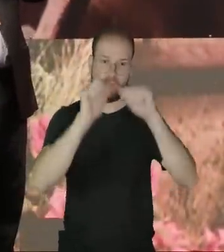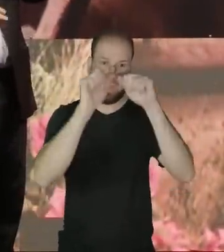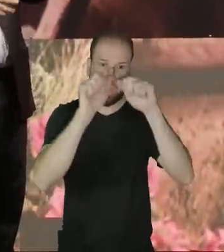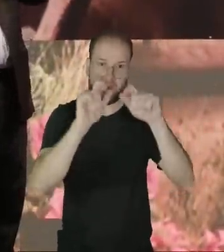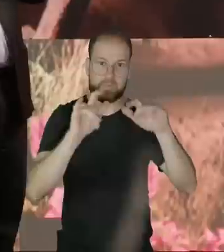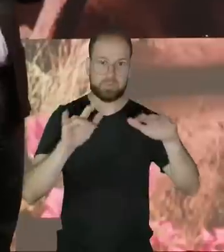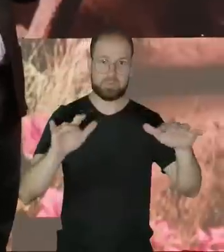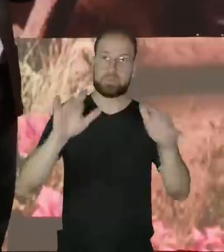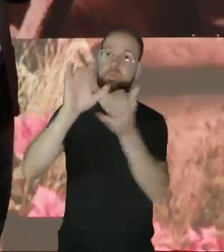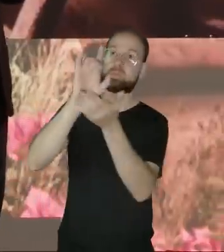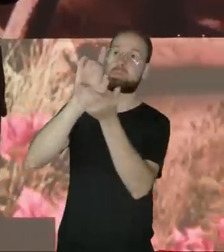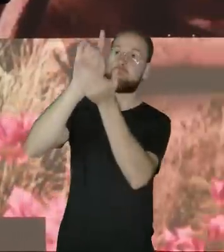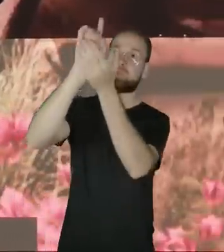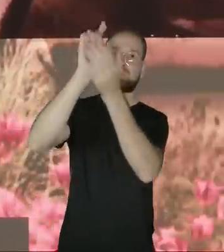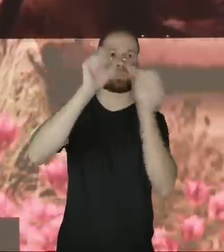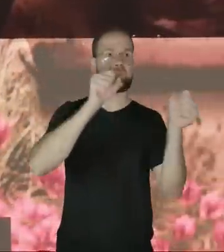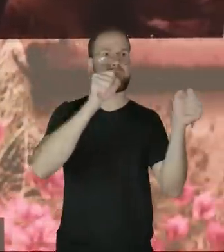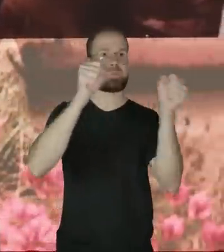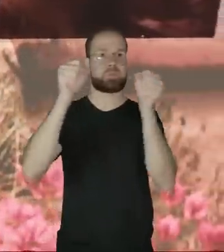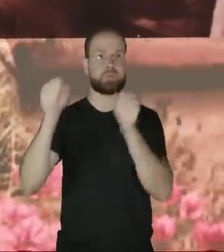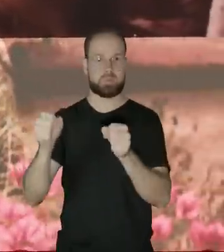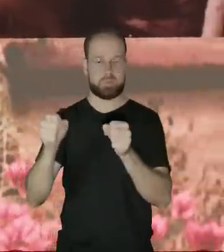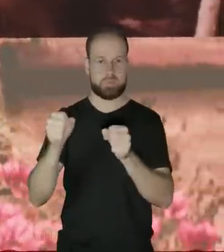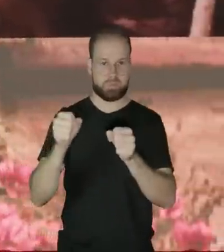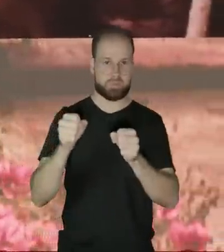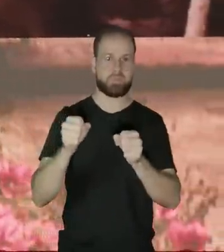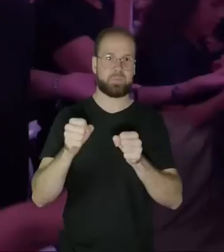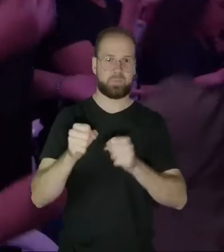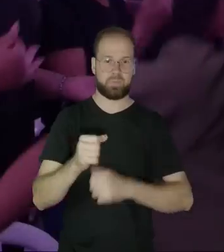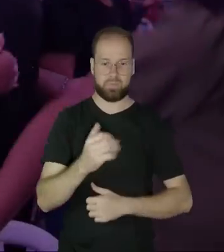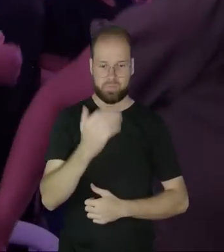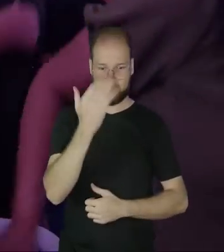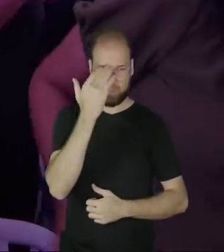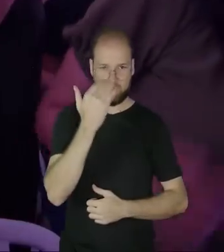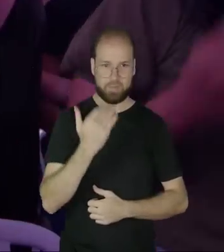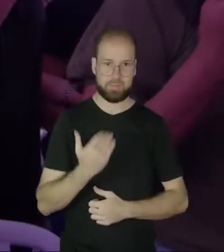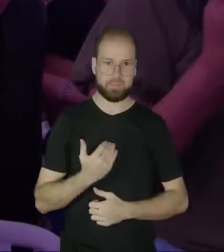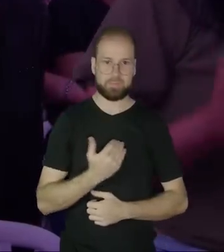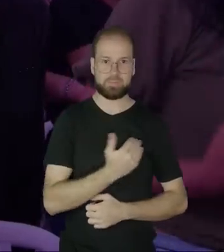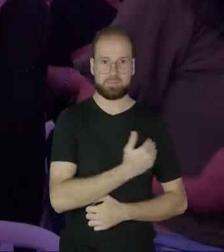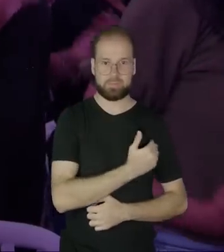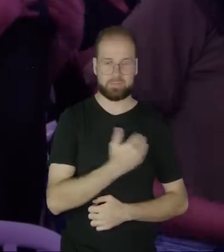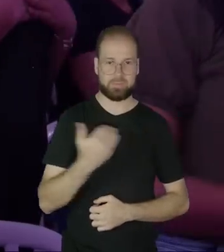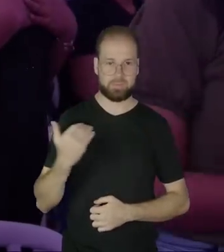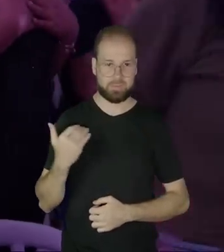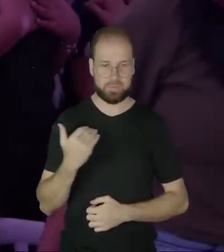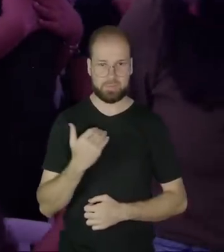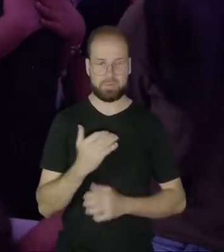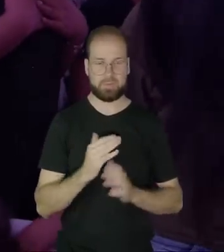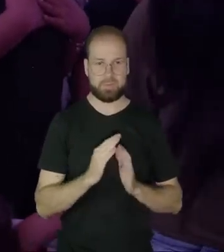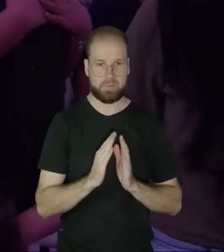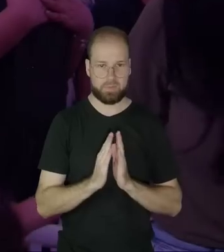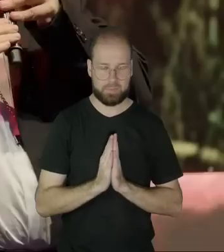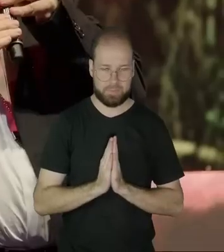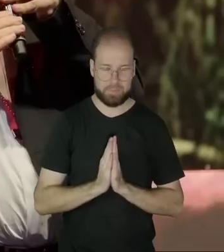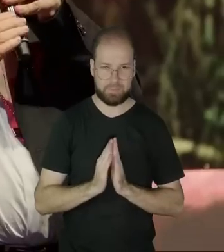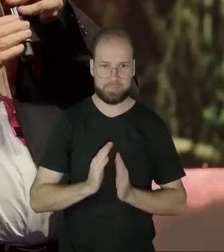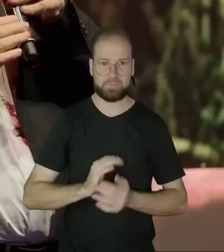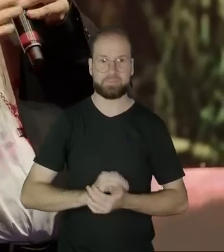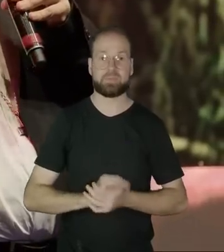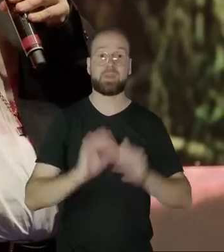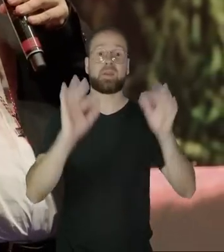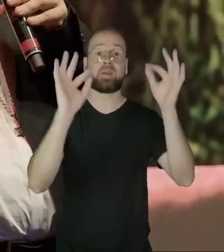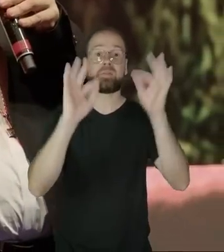Abençoe-vos Deus Todo-Poderoso, Pai, Filho e Espírito Santo.